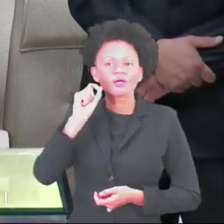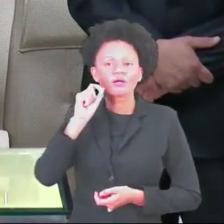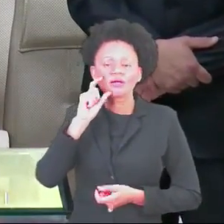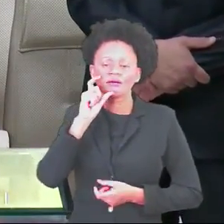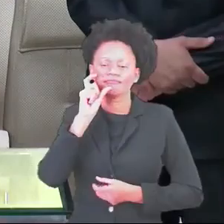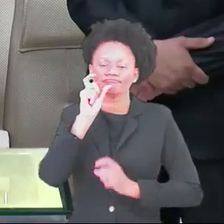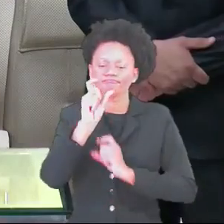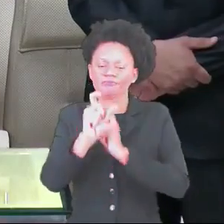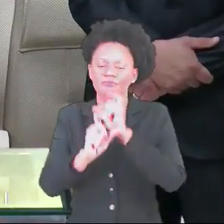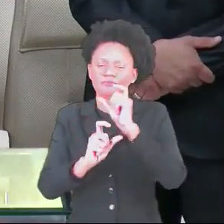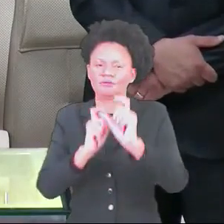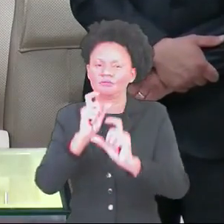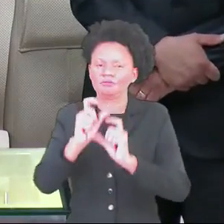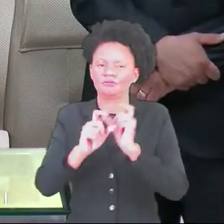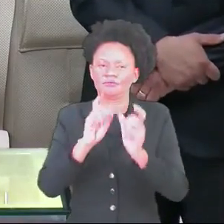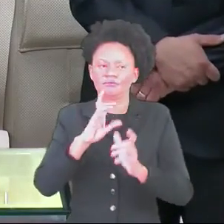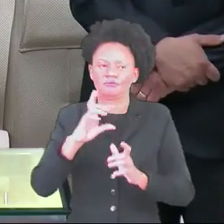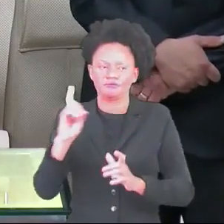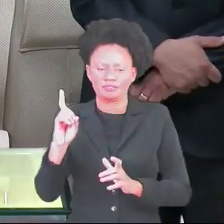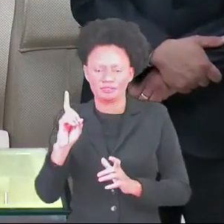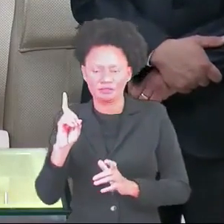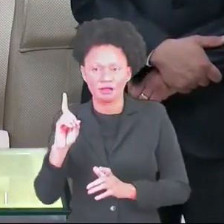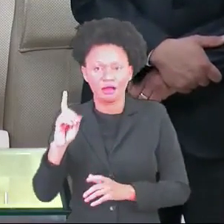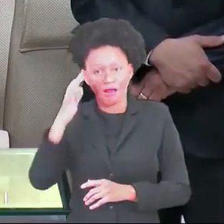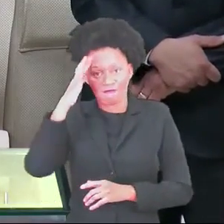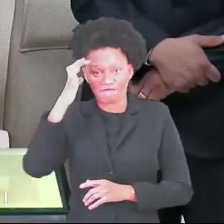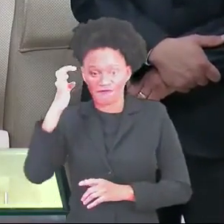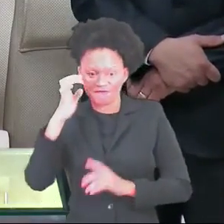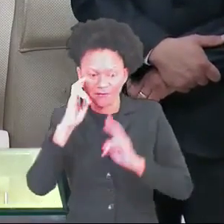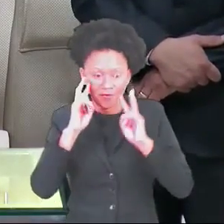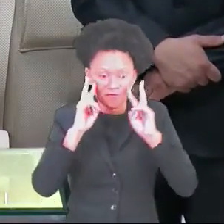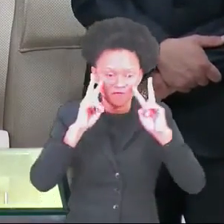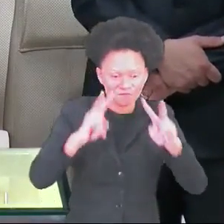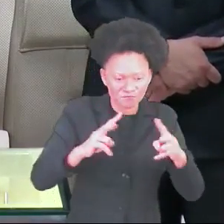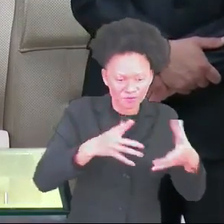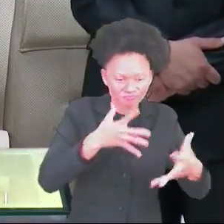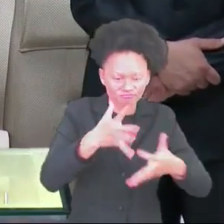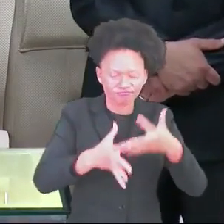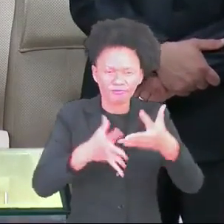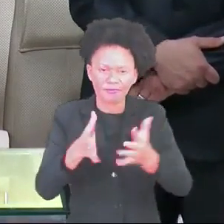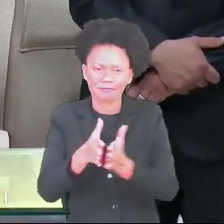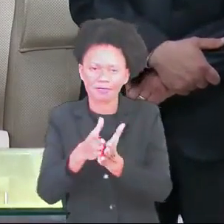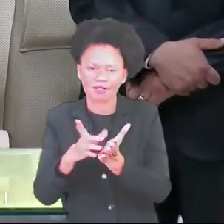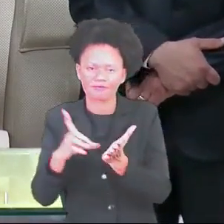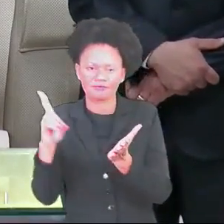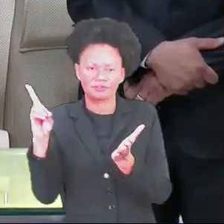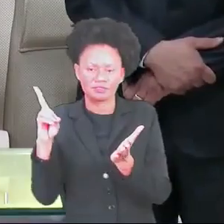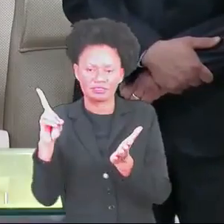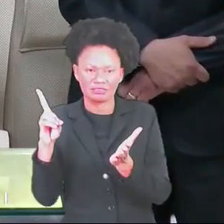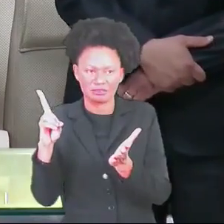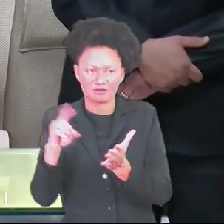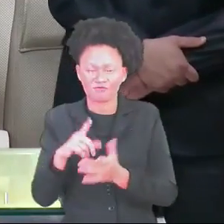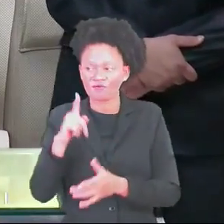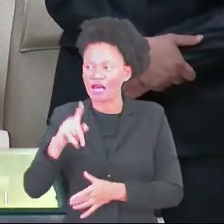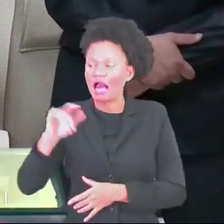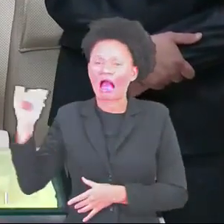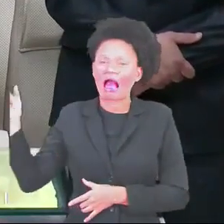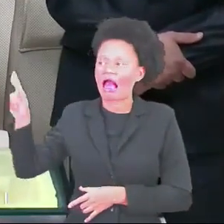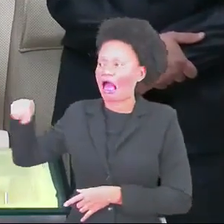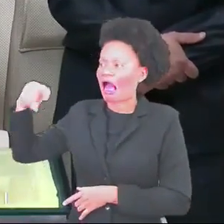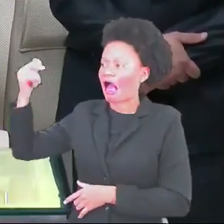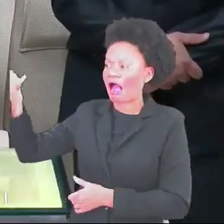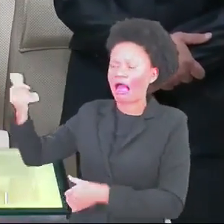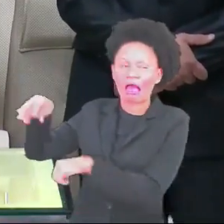Deus. Não é o ouviu, é ouvir. Você que ouviu lá